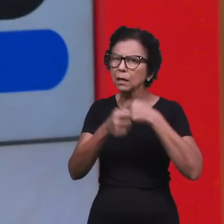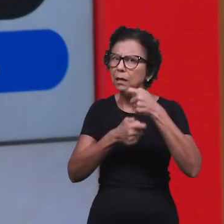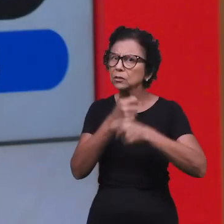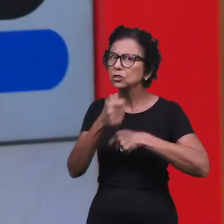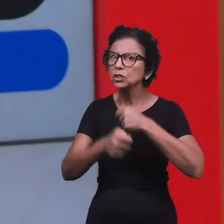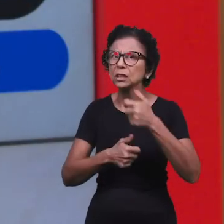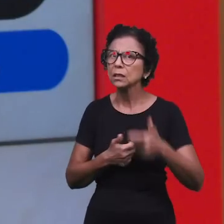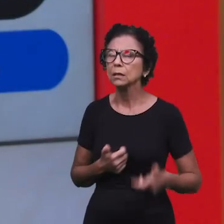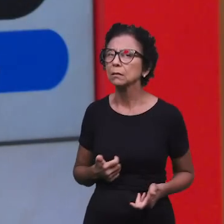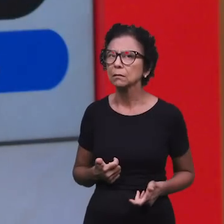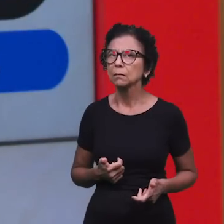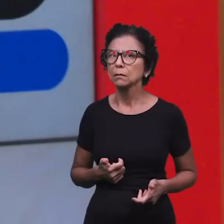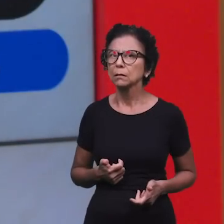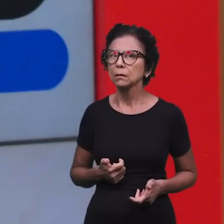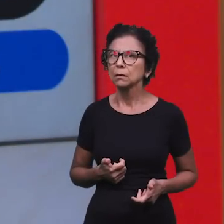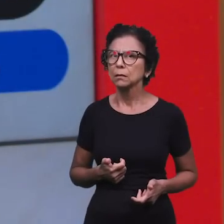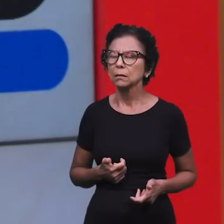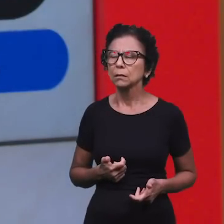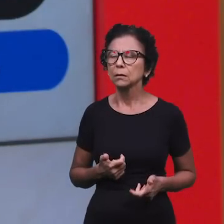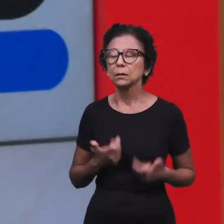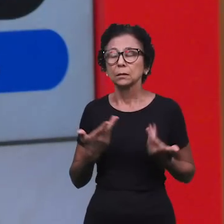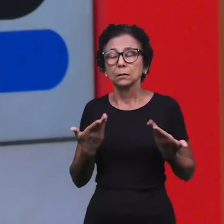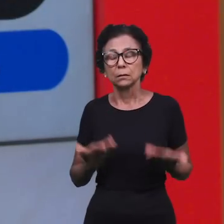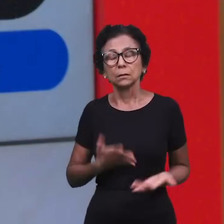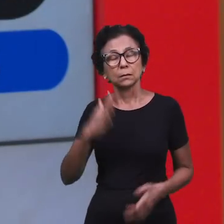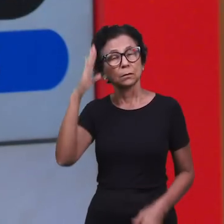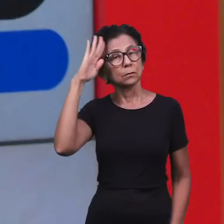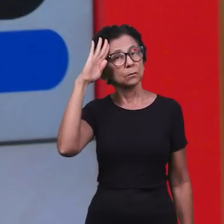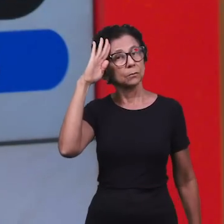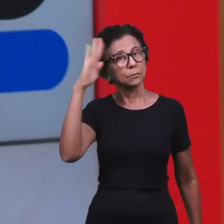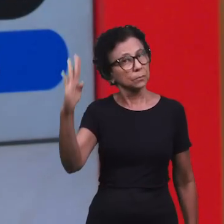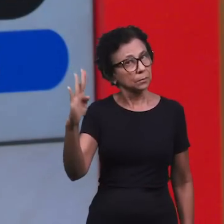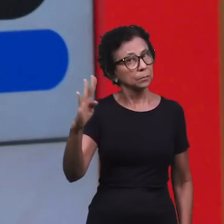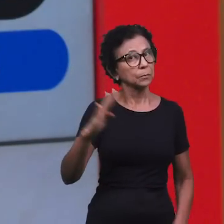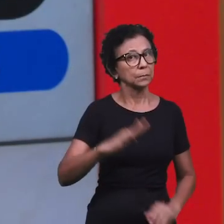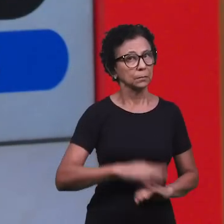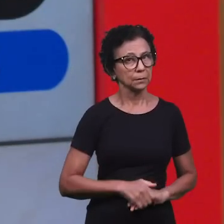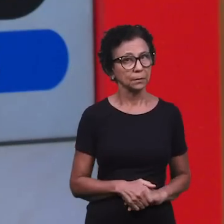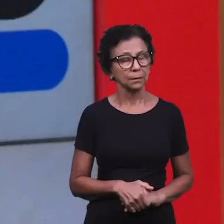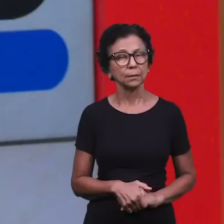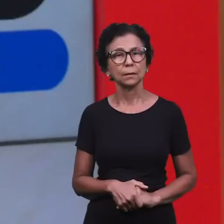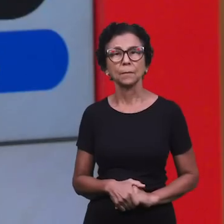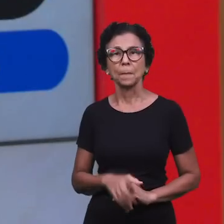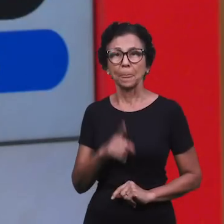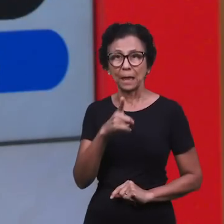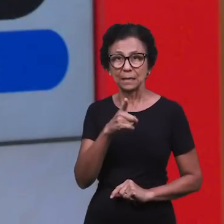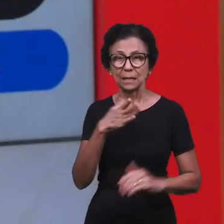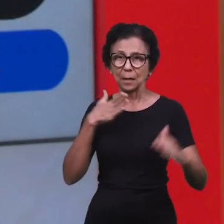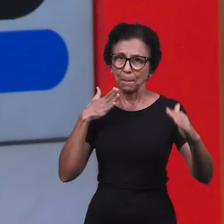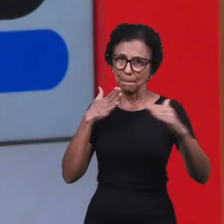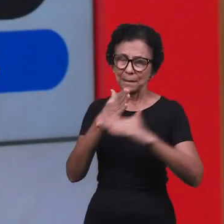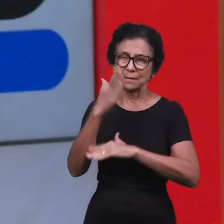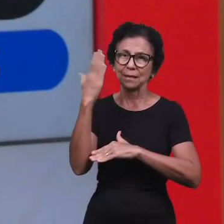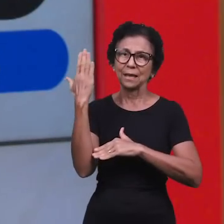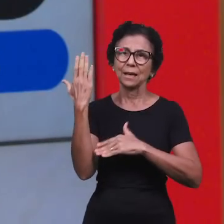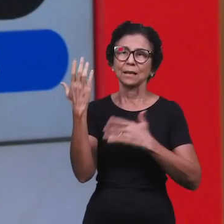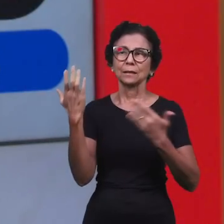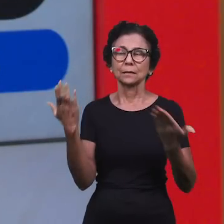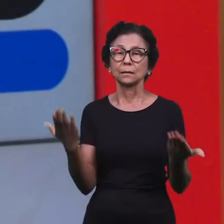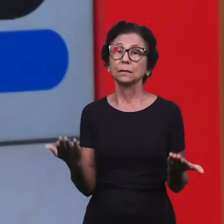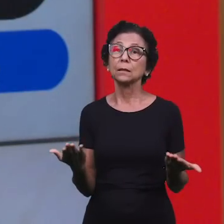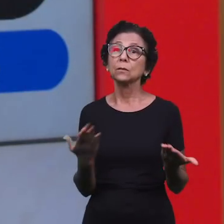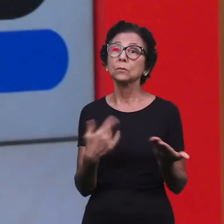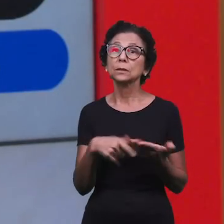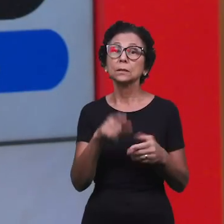realistas. Então é fundamental que você, como concurseiro que quer ser aprovado em um concurso público,